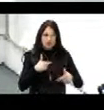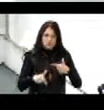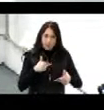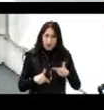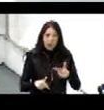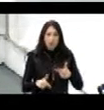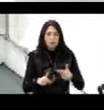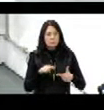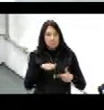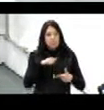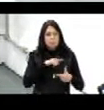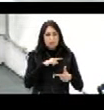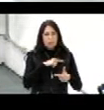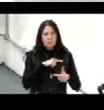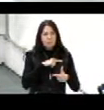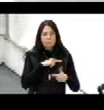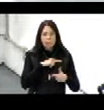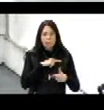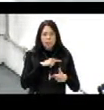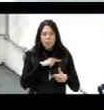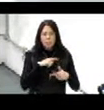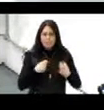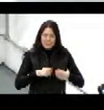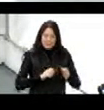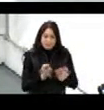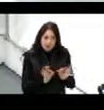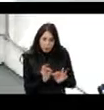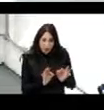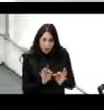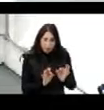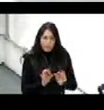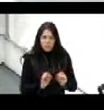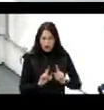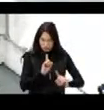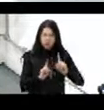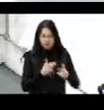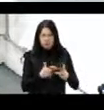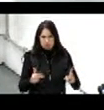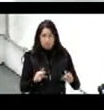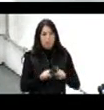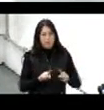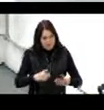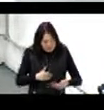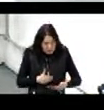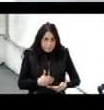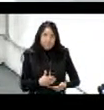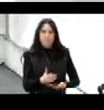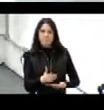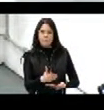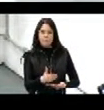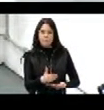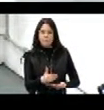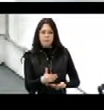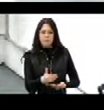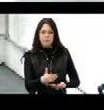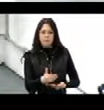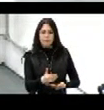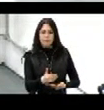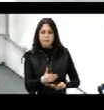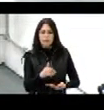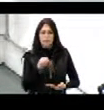que... precisamos nos ajeitar em algumas coisas ainda, mas é um conselho que eu tive a honra também